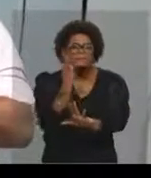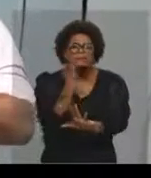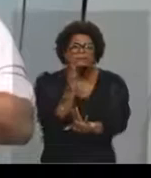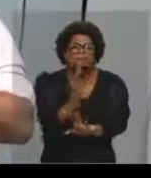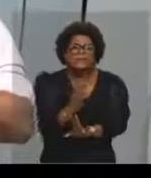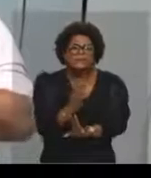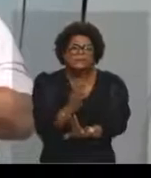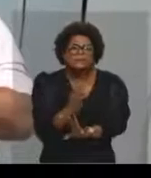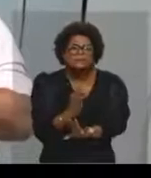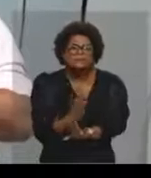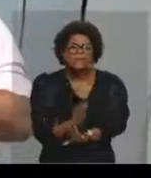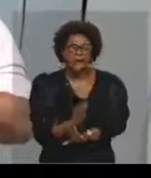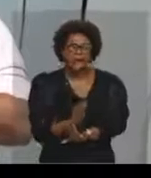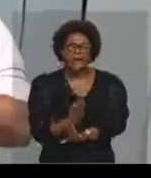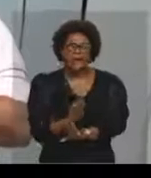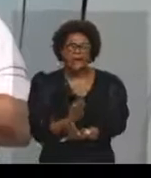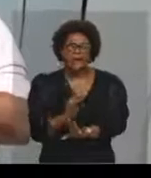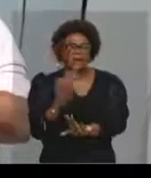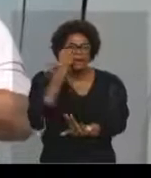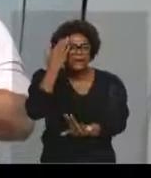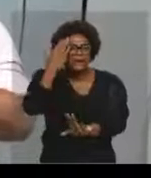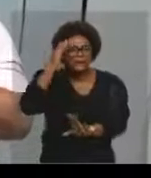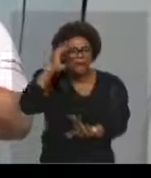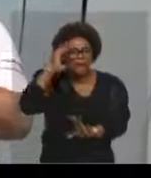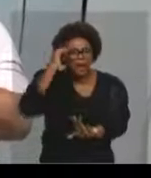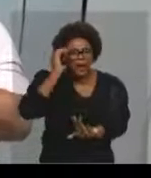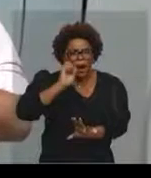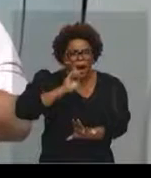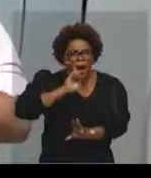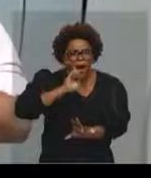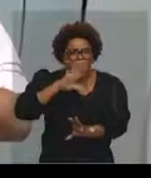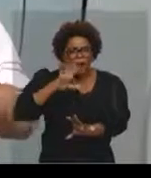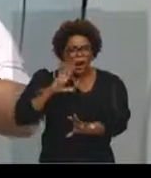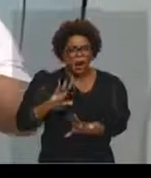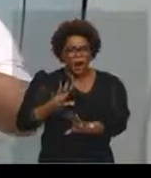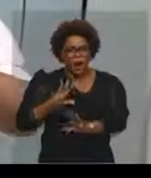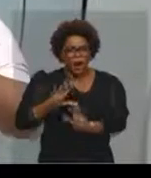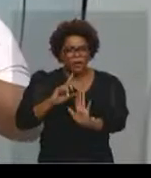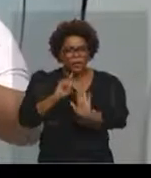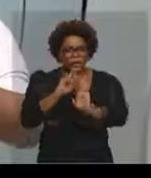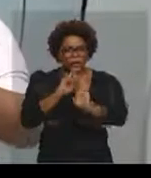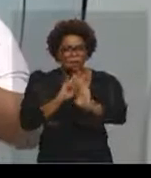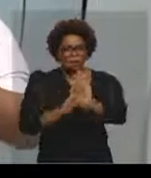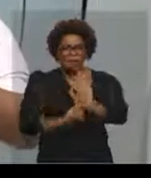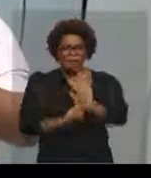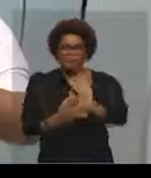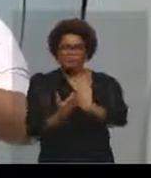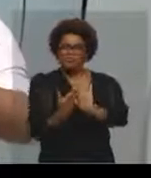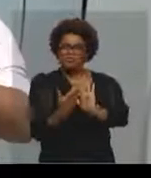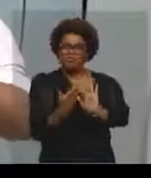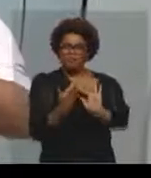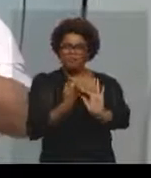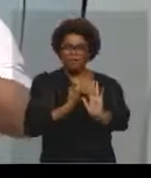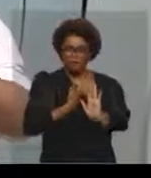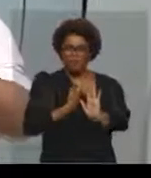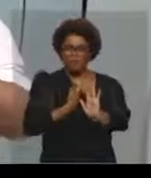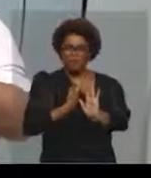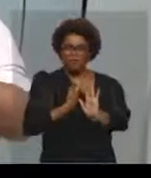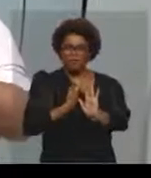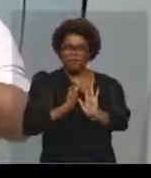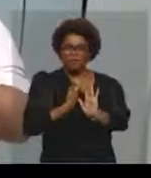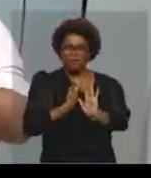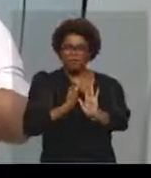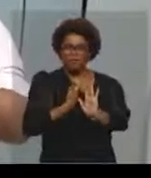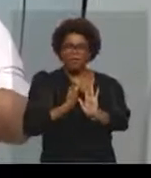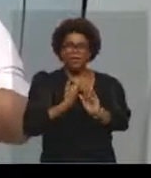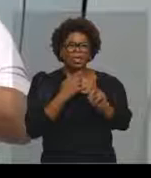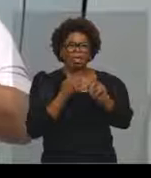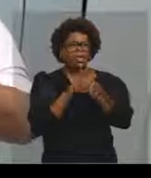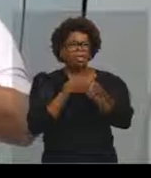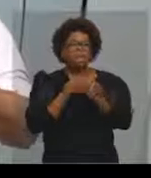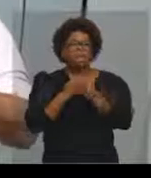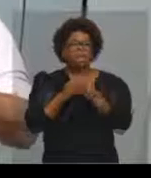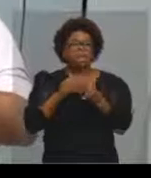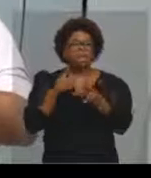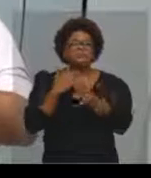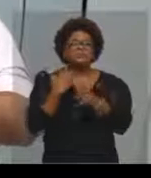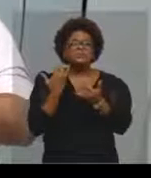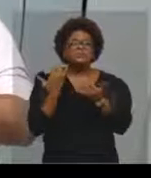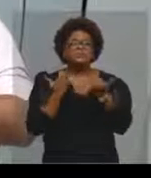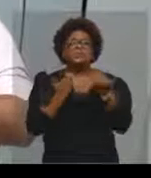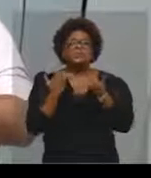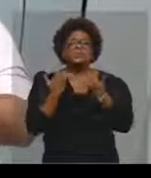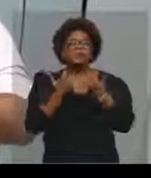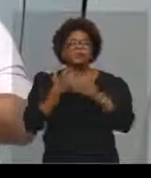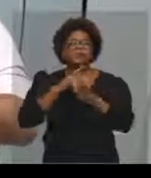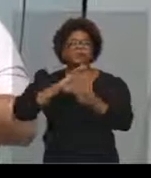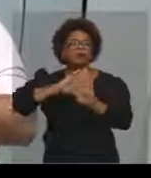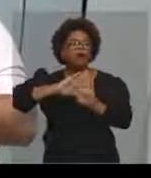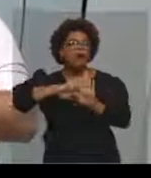compreender, que é entender aquilo que está sendo dito no texto e entre linhas do texto, que depois a gente